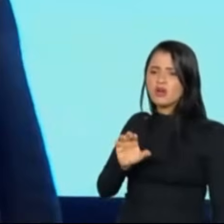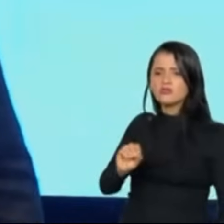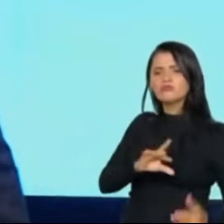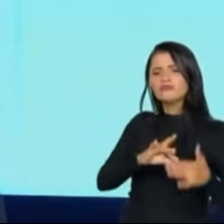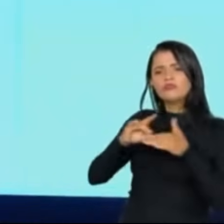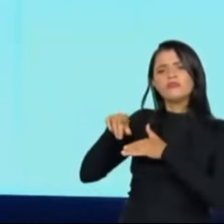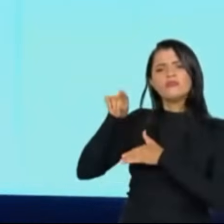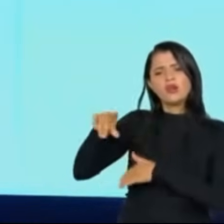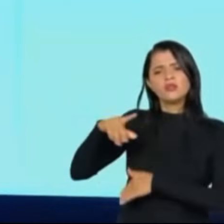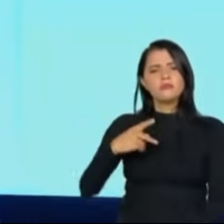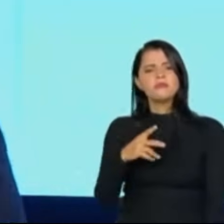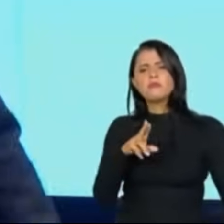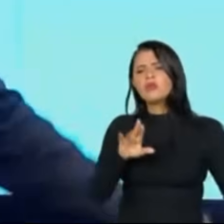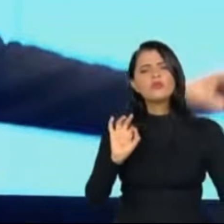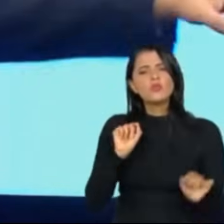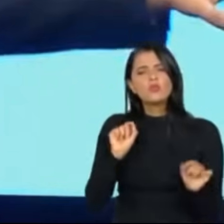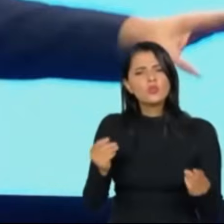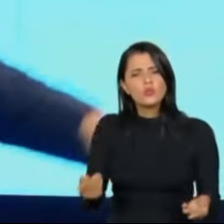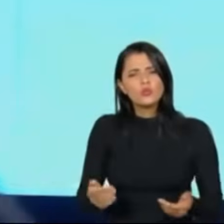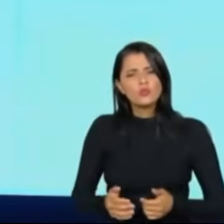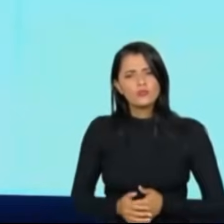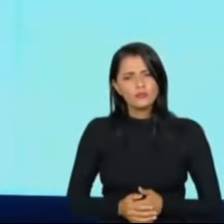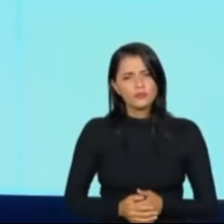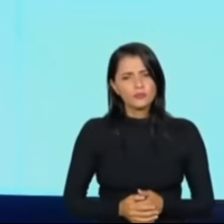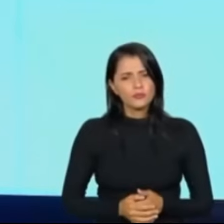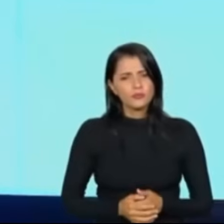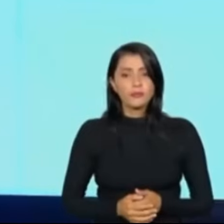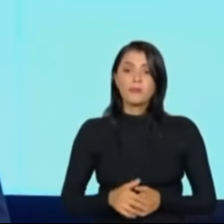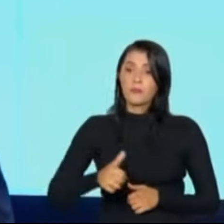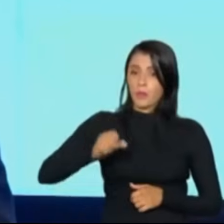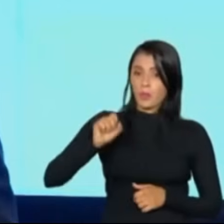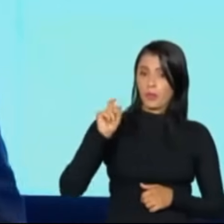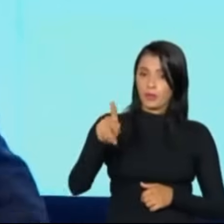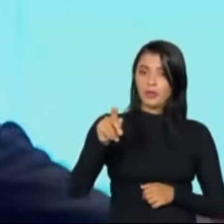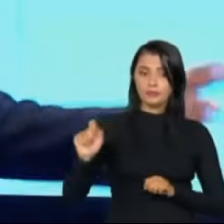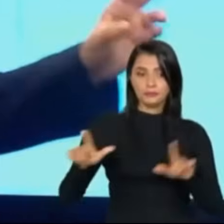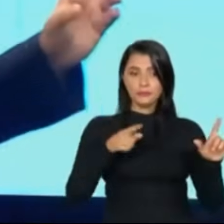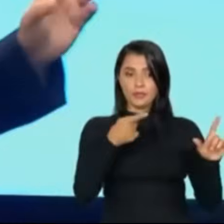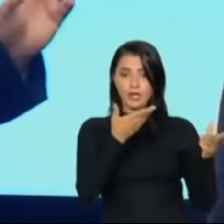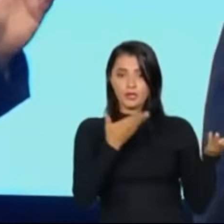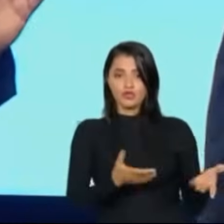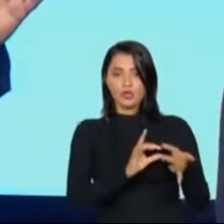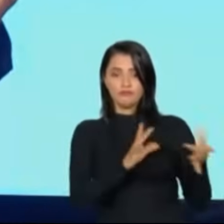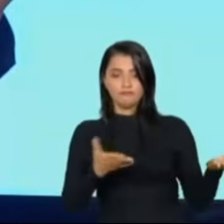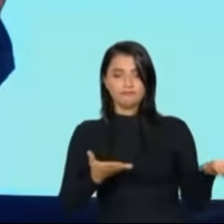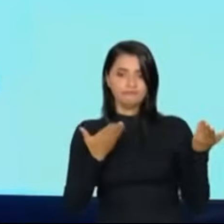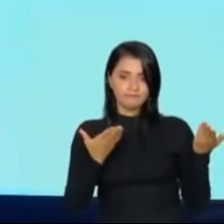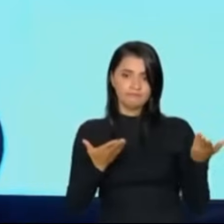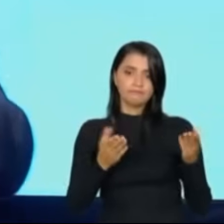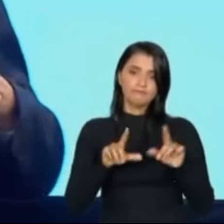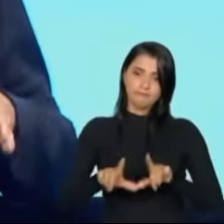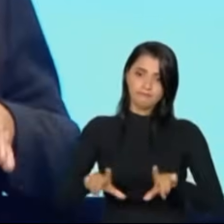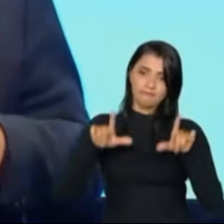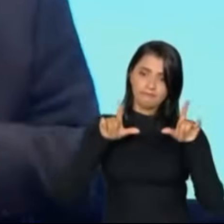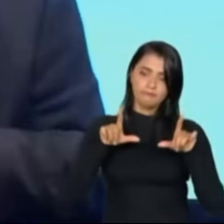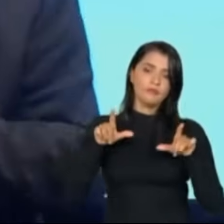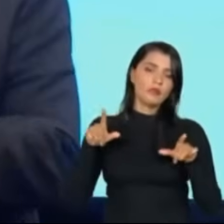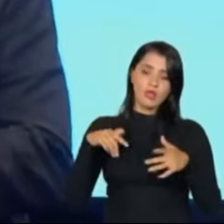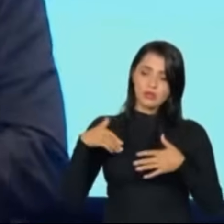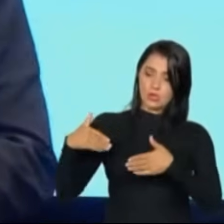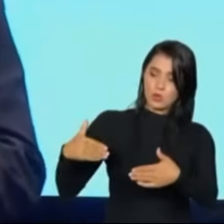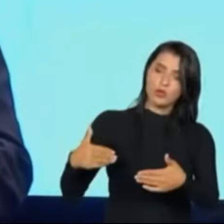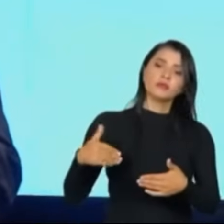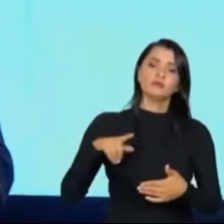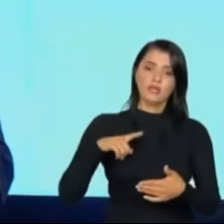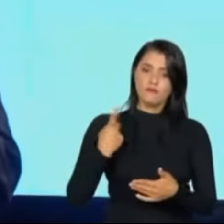PF? Ok, então vamos primeiro para essa tela, que já está aí disponível. A sequência dos fatos.